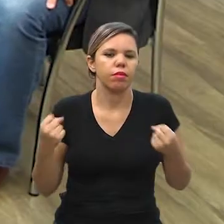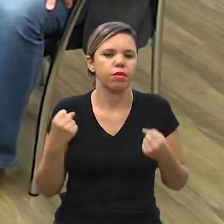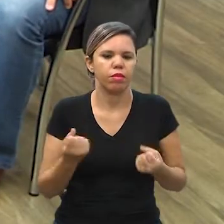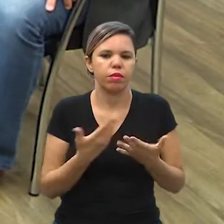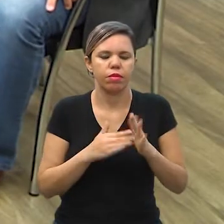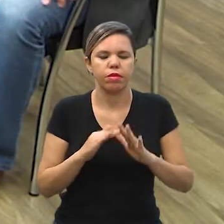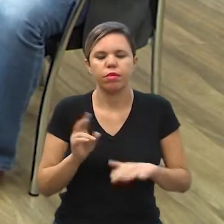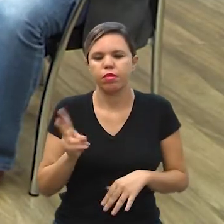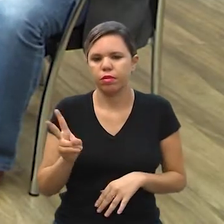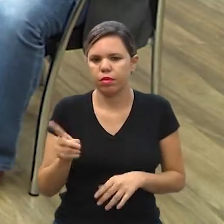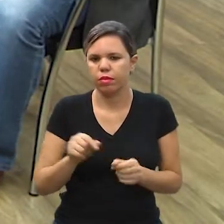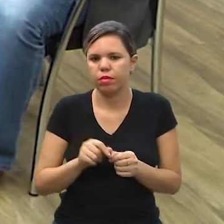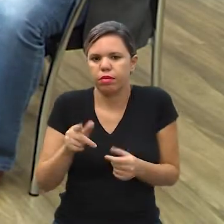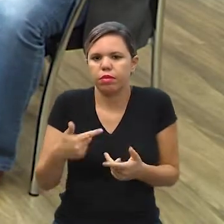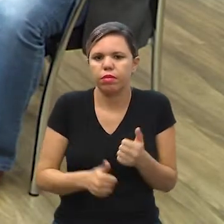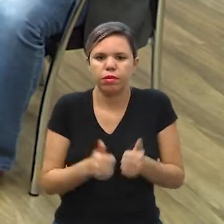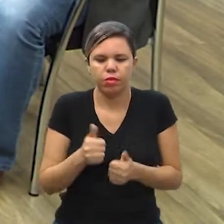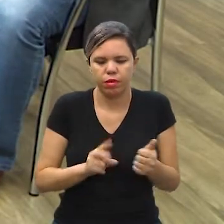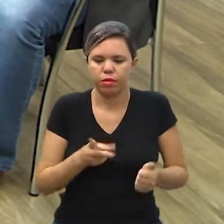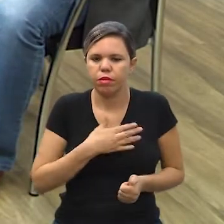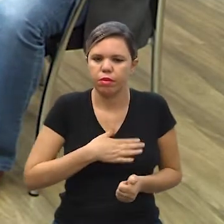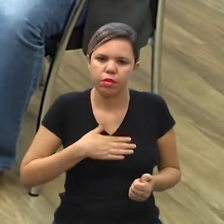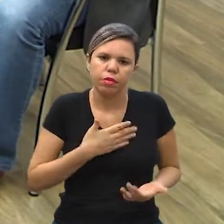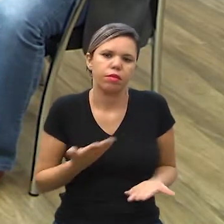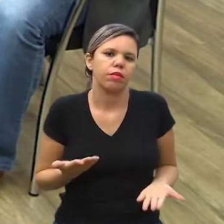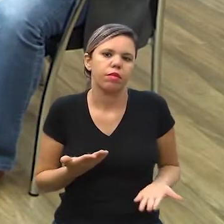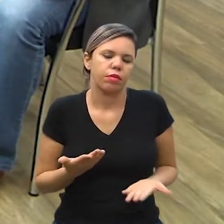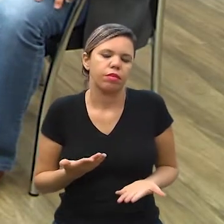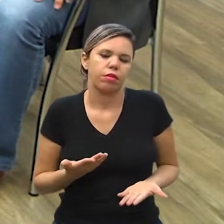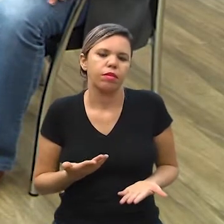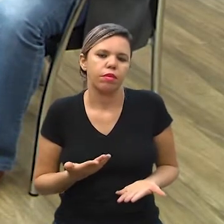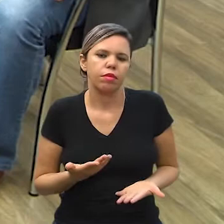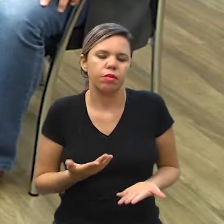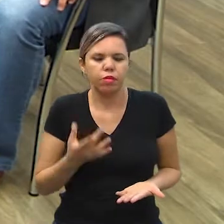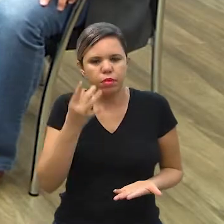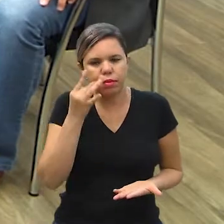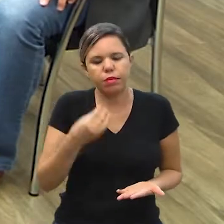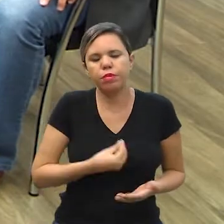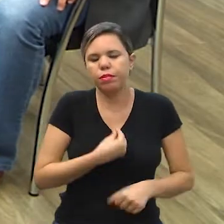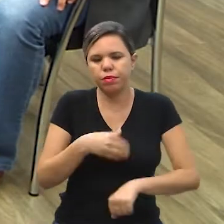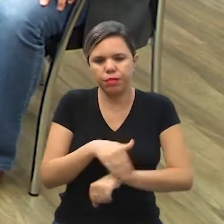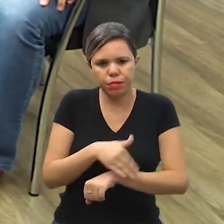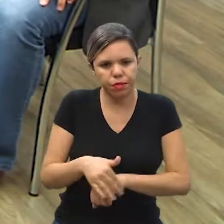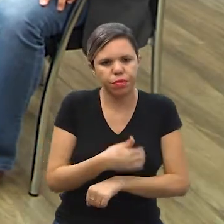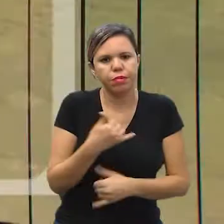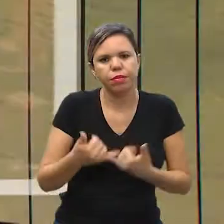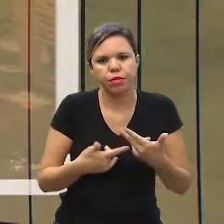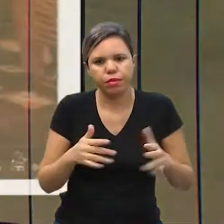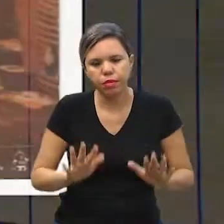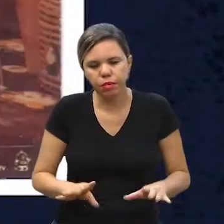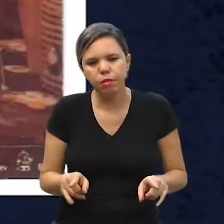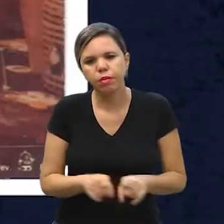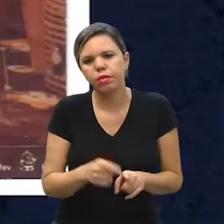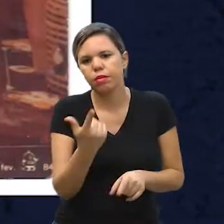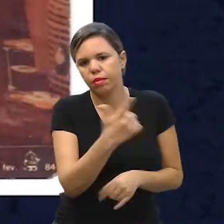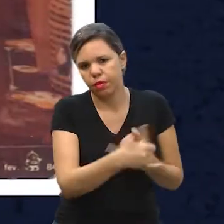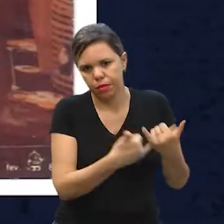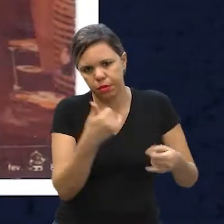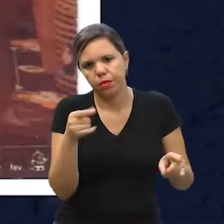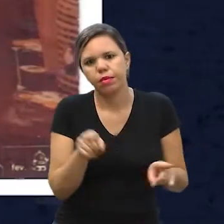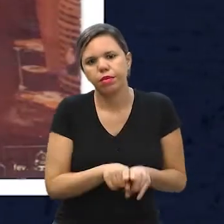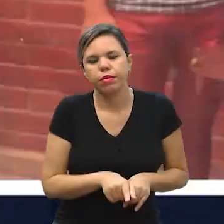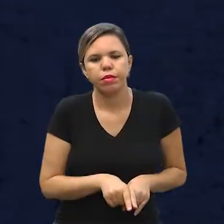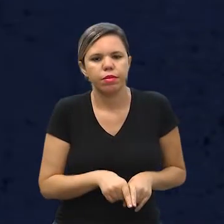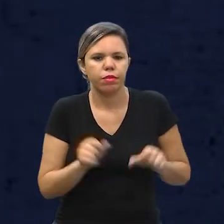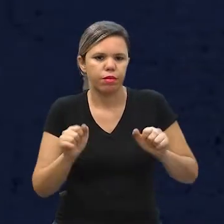não sempre foi essa coisa do futebol sempre foi né muito na presença na rua né Mas além de outras